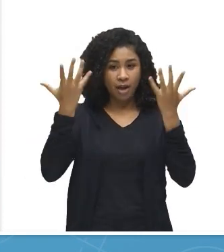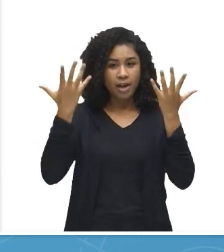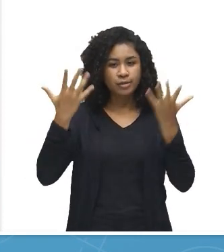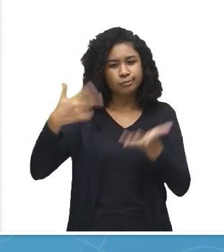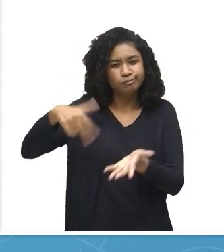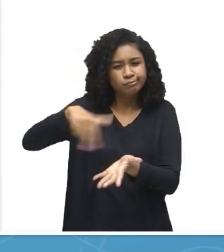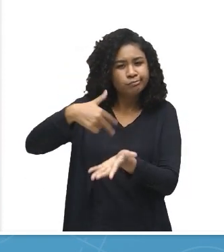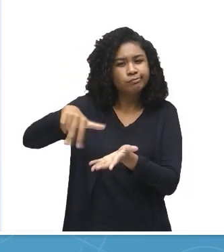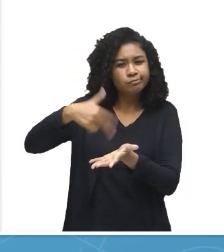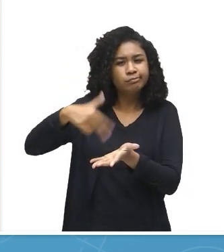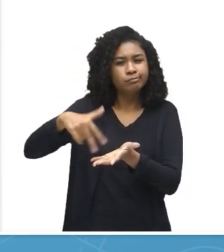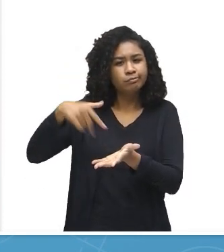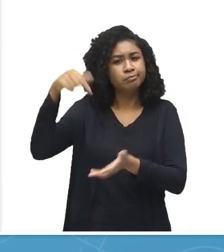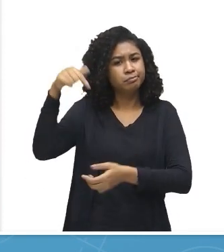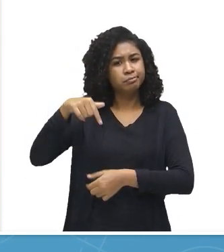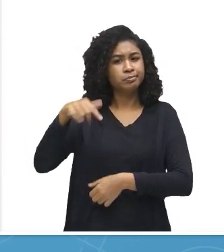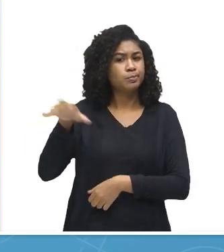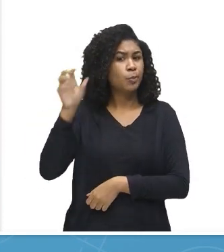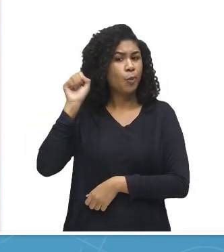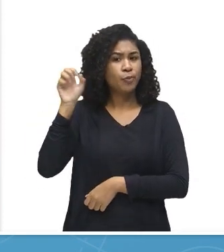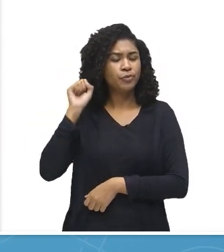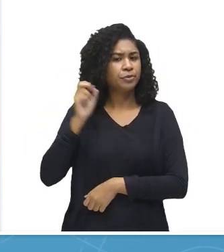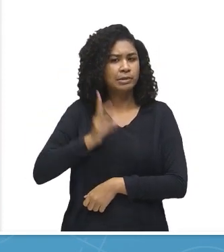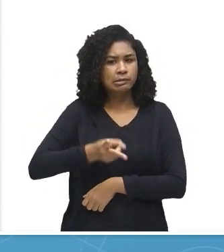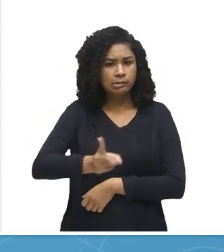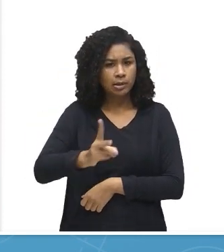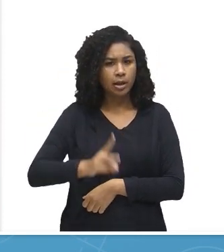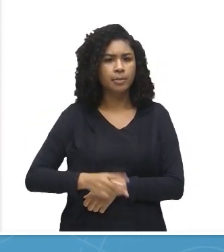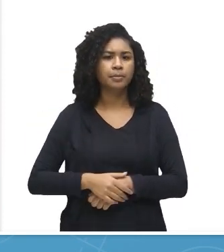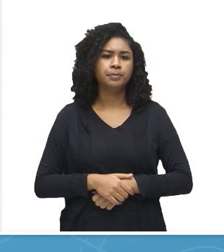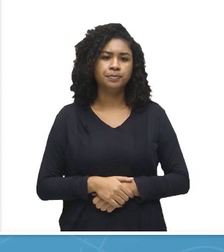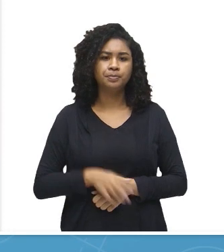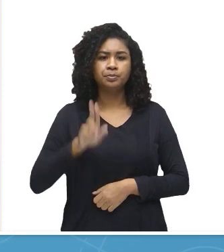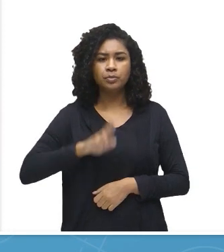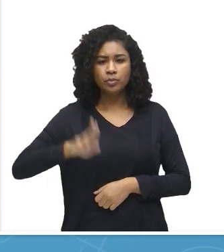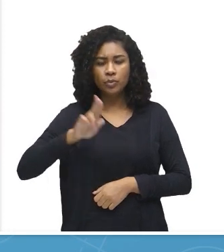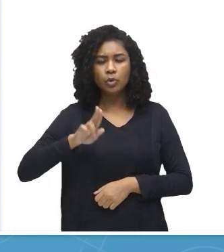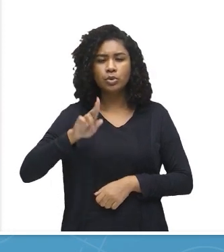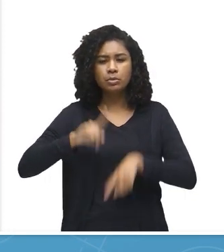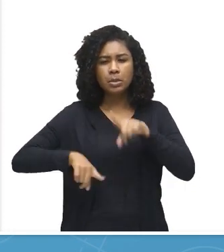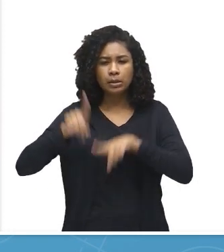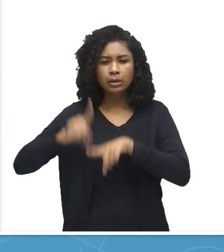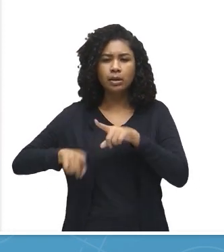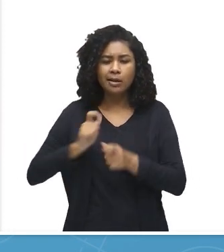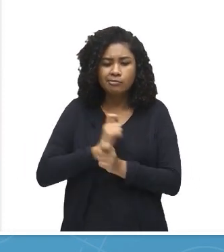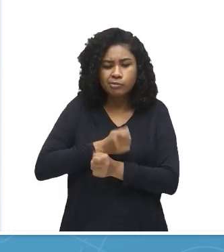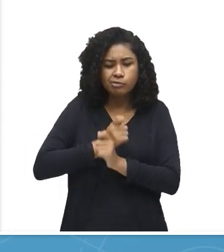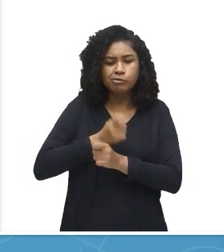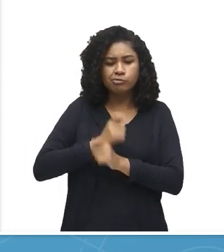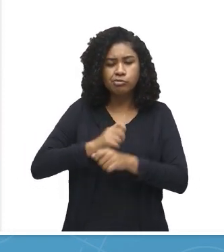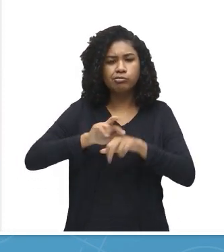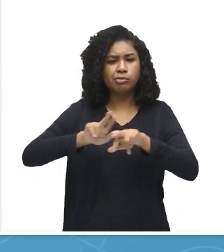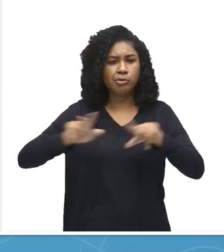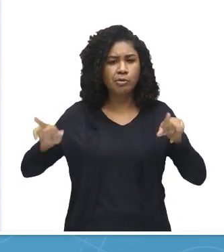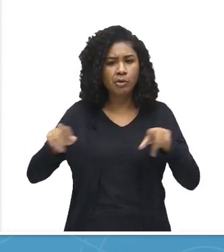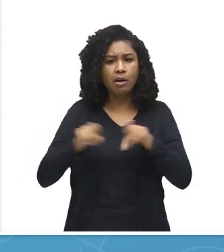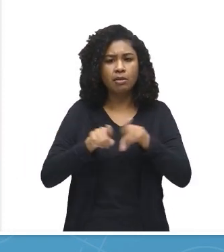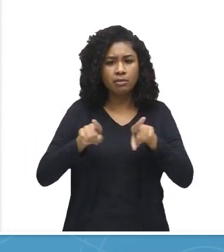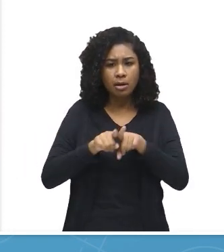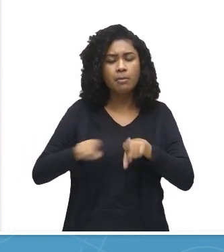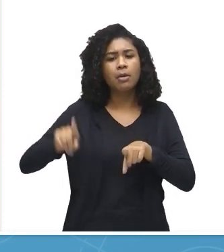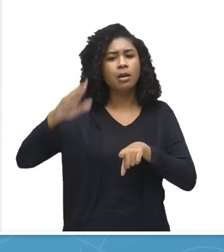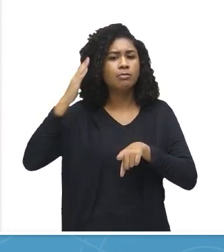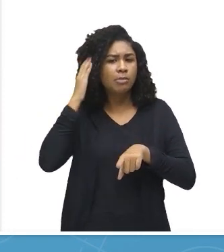ritmo repetitivo e utiliza instrumentos de percussão e sons